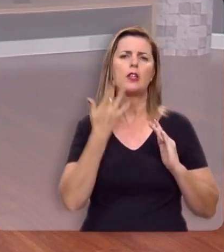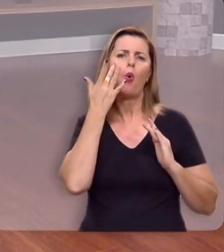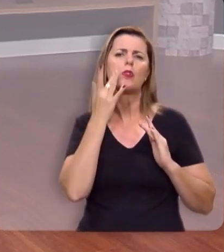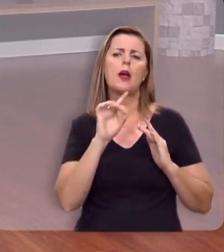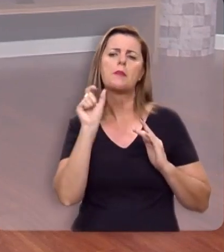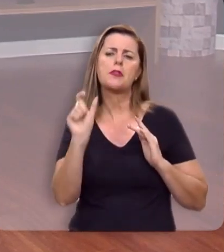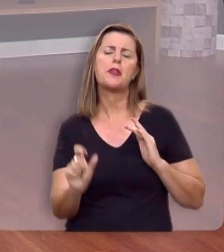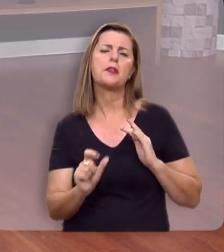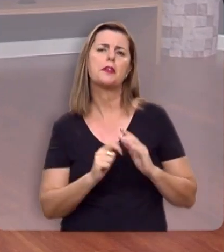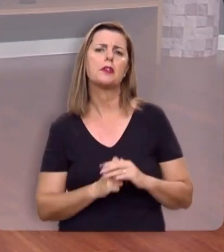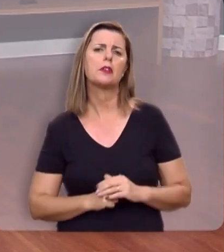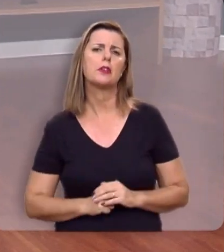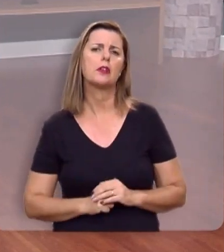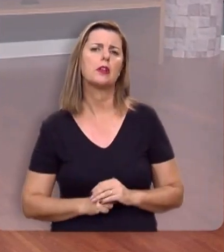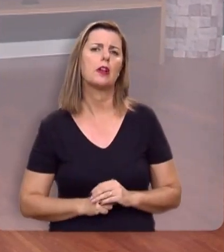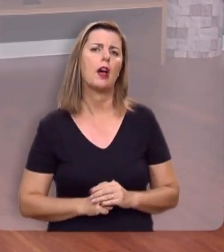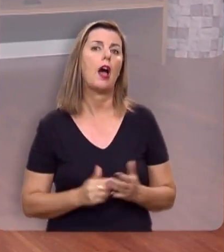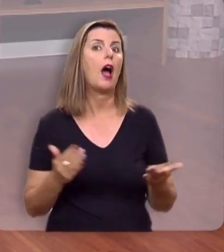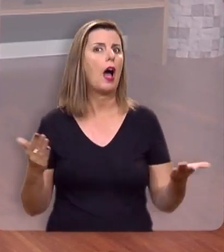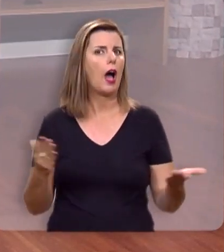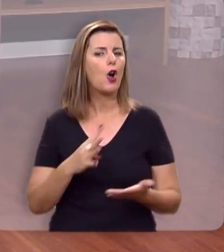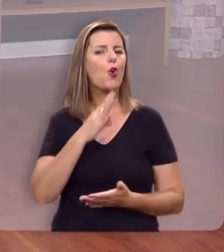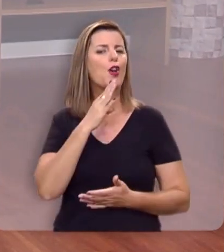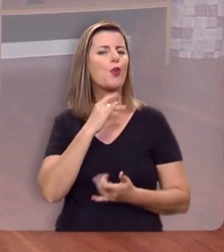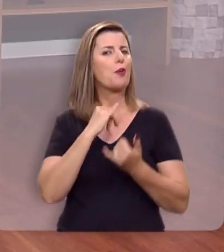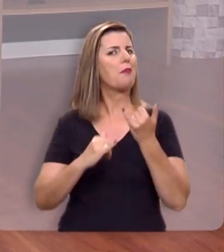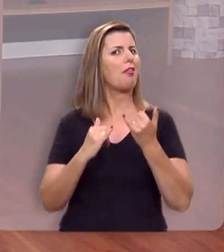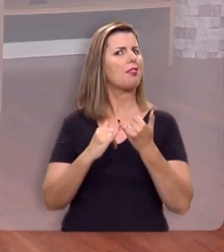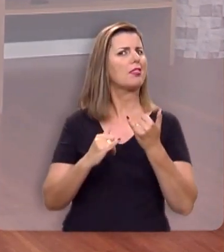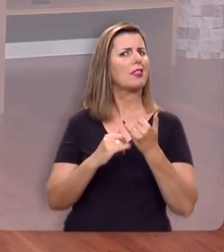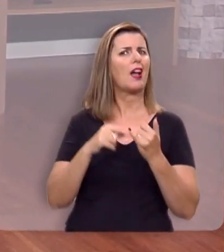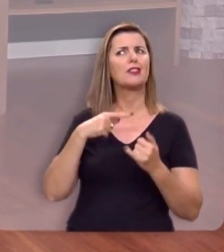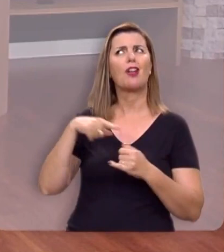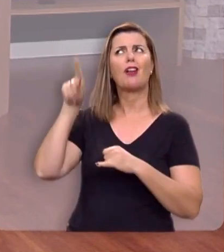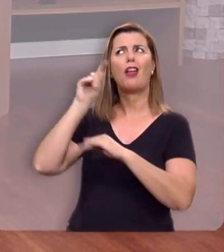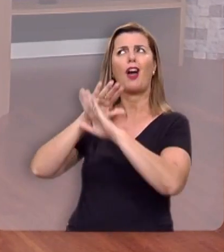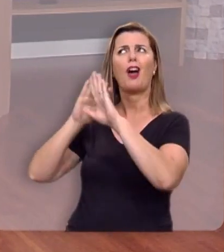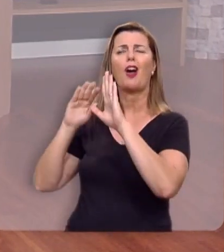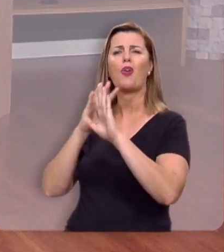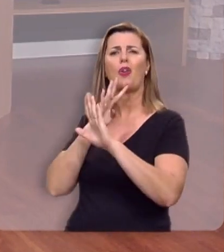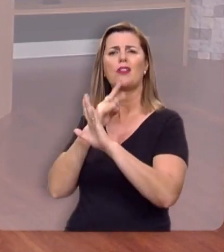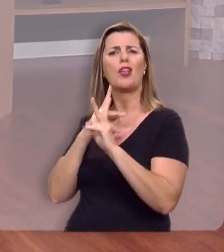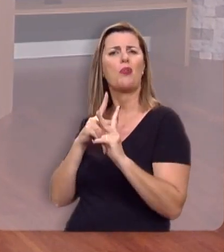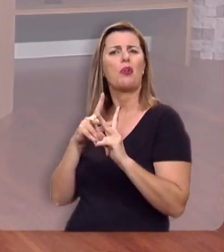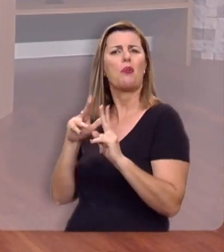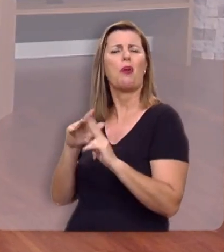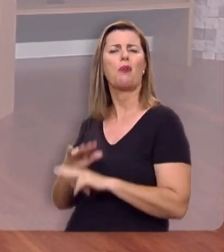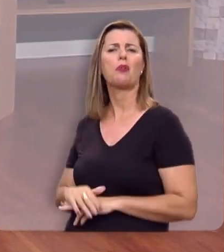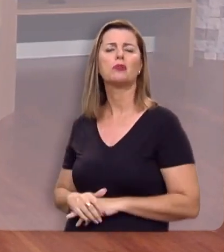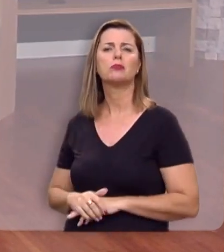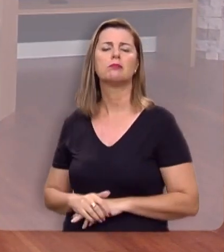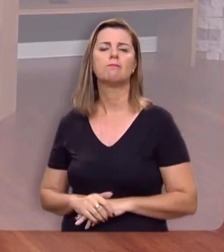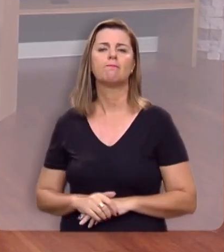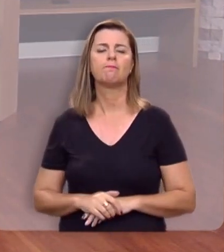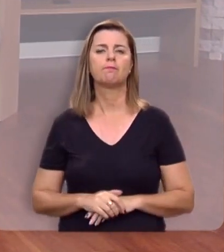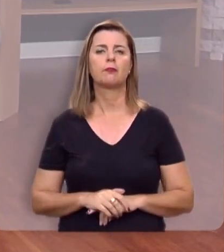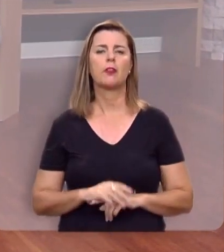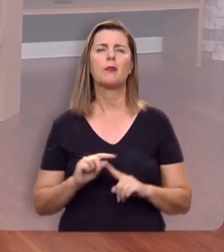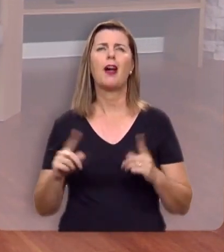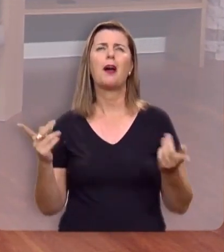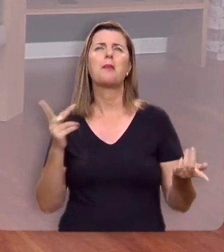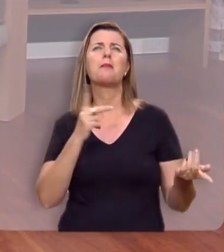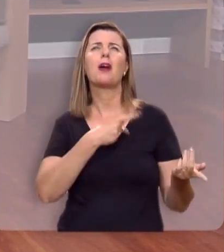é? Agora conhecemos em parte, mas então conheceremos como também somos conhecidos. Mas alguém